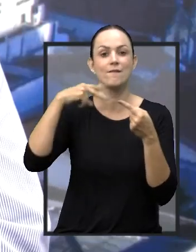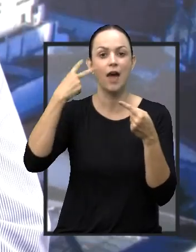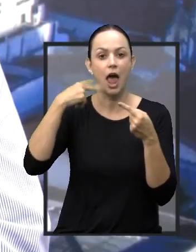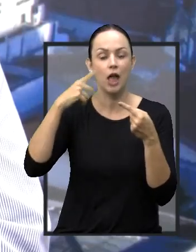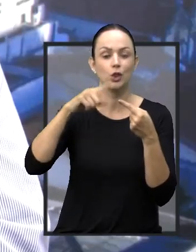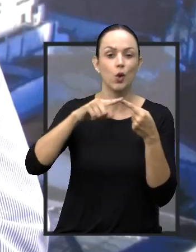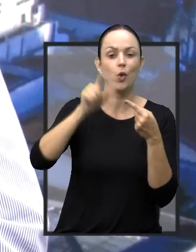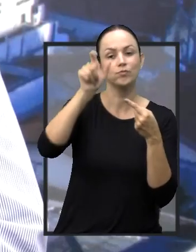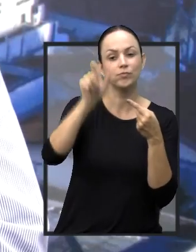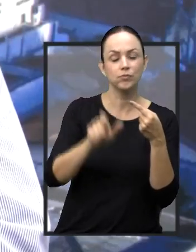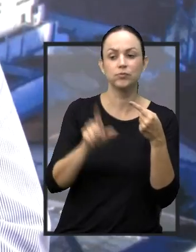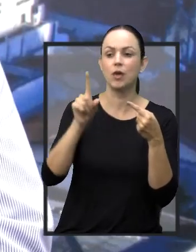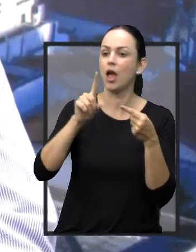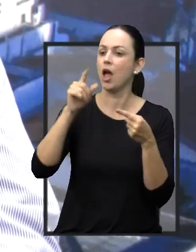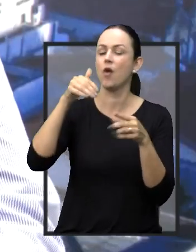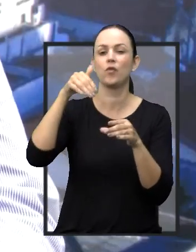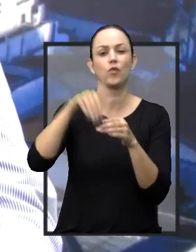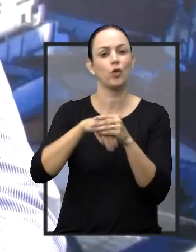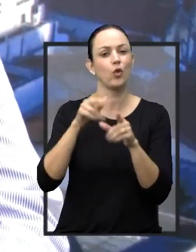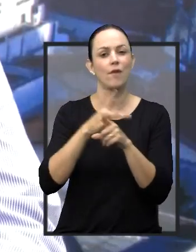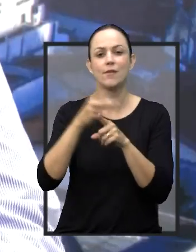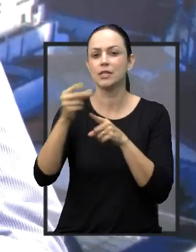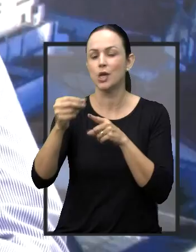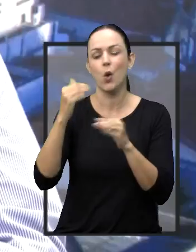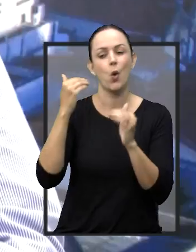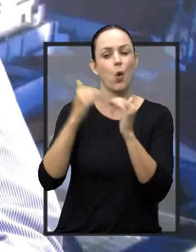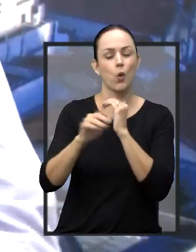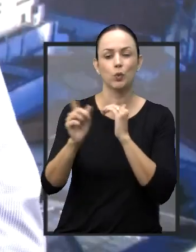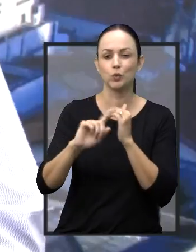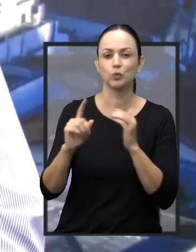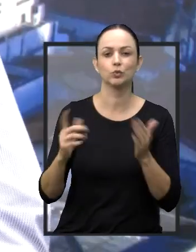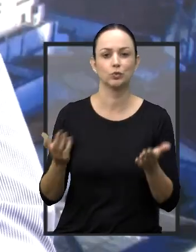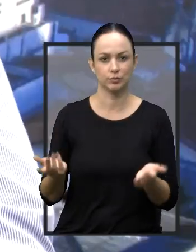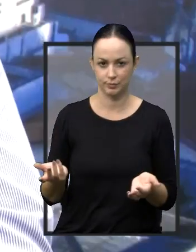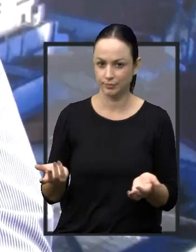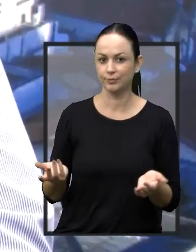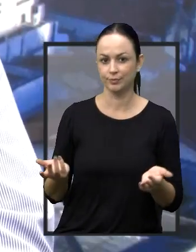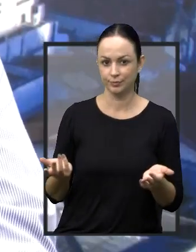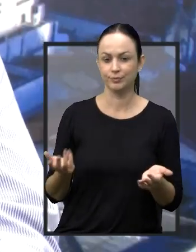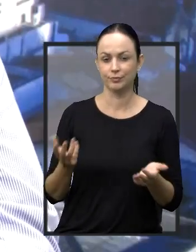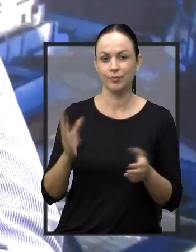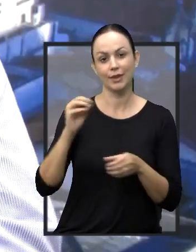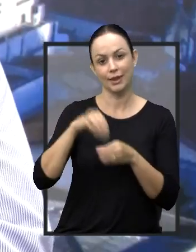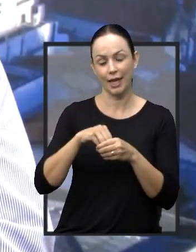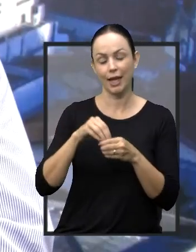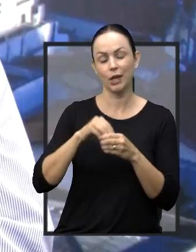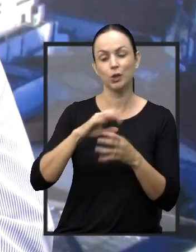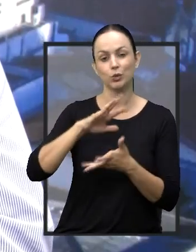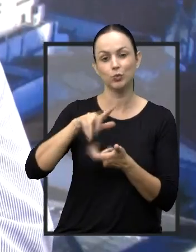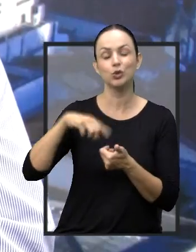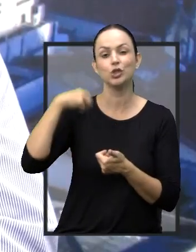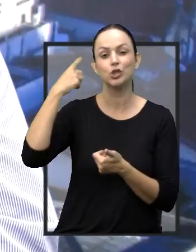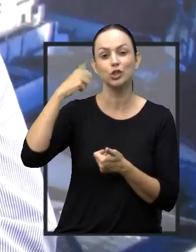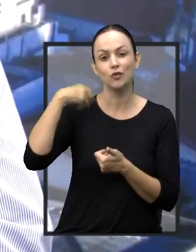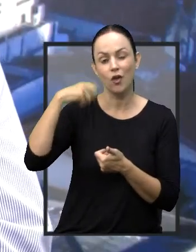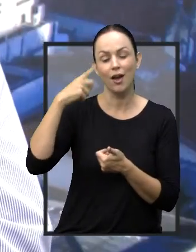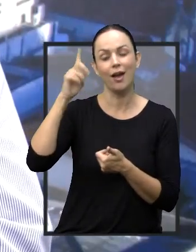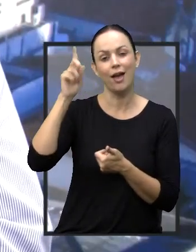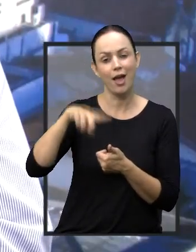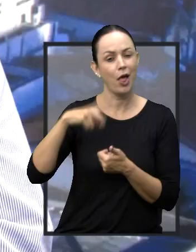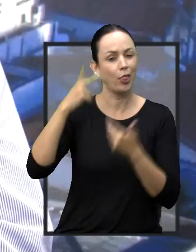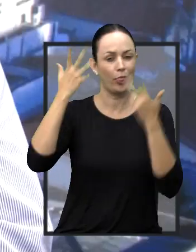membro tal, foi voto vencido, discordou, divergiu, o que é, no mundo do direito, algo extremamente natural